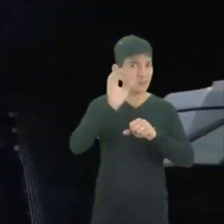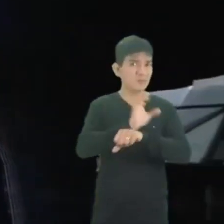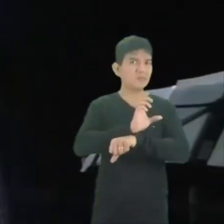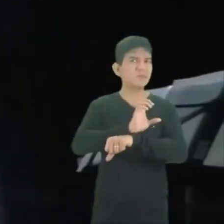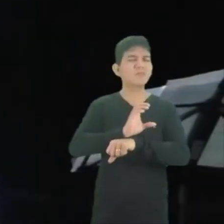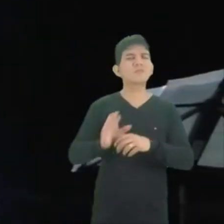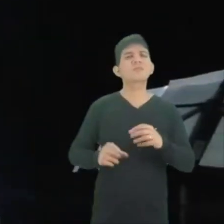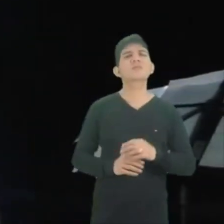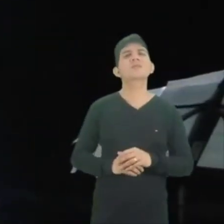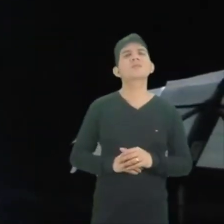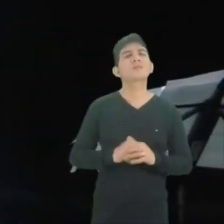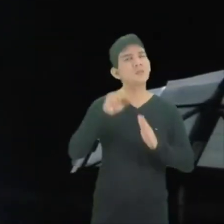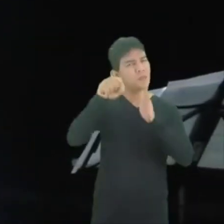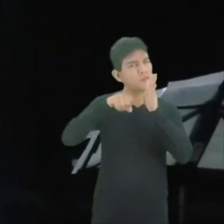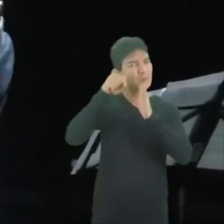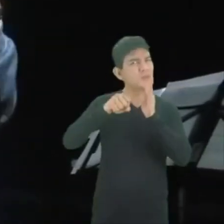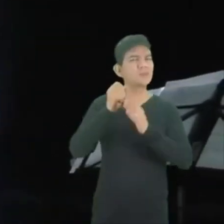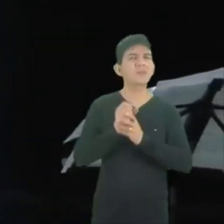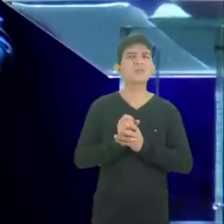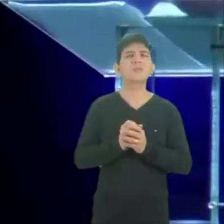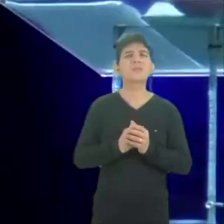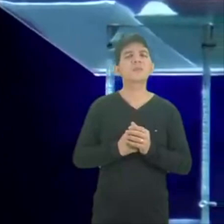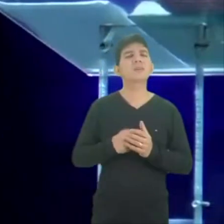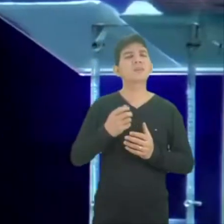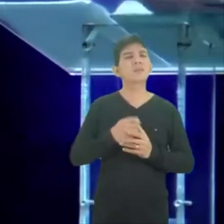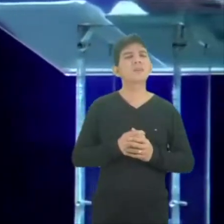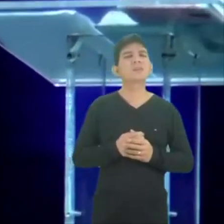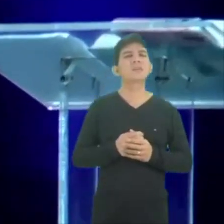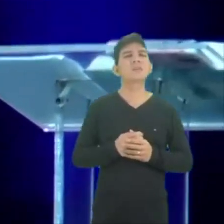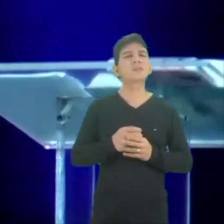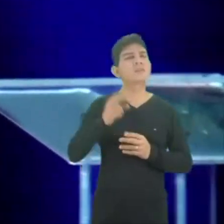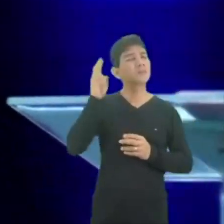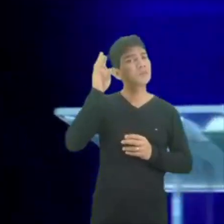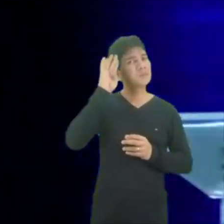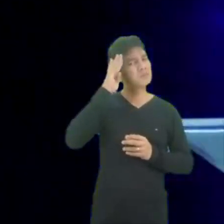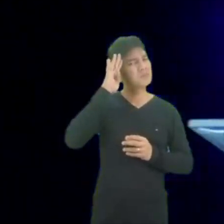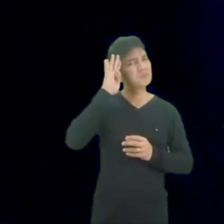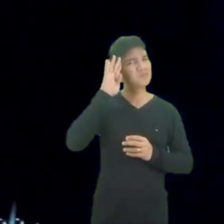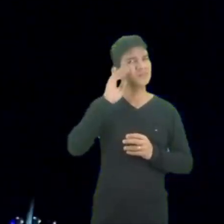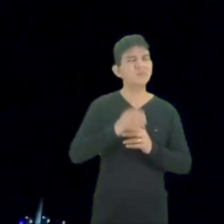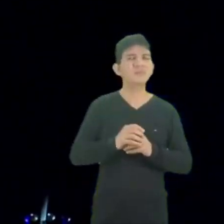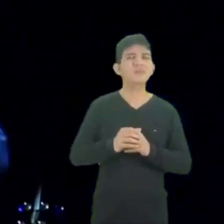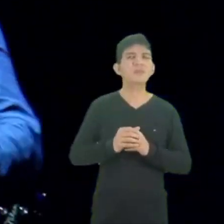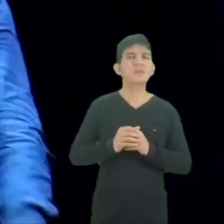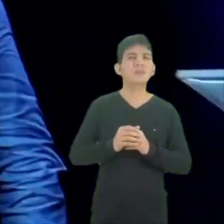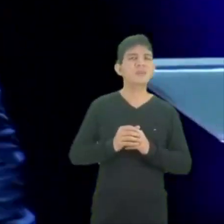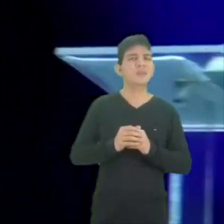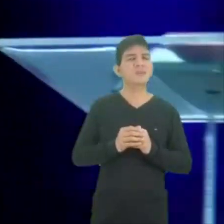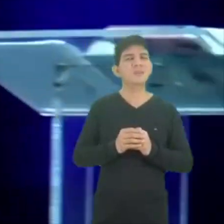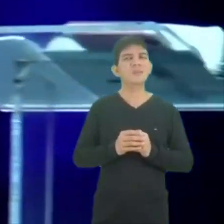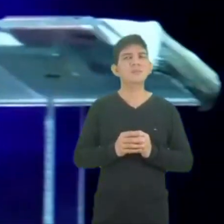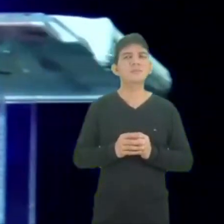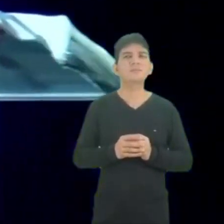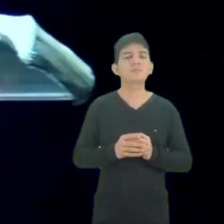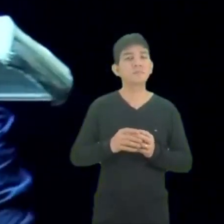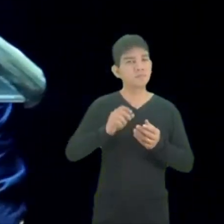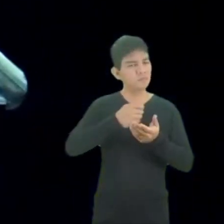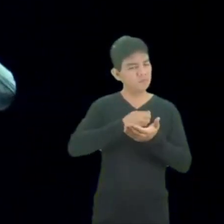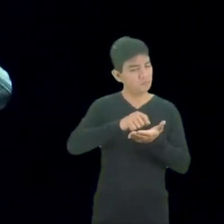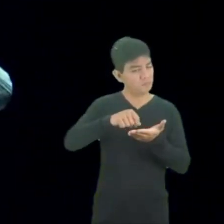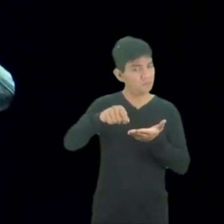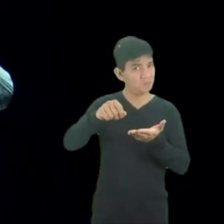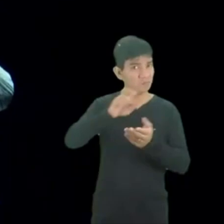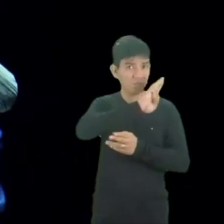quarta-feira. E a gente estava assistindo um filme, era um desses filmes de ficção. Eu até anotei o nome do filme aqui, que ele